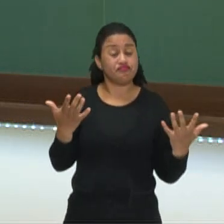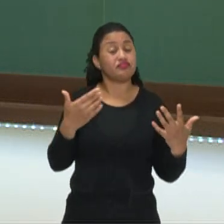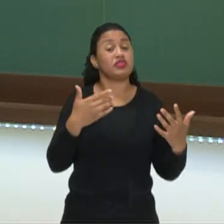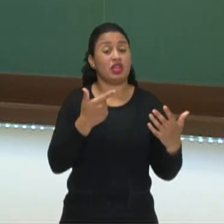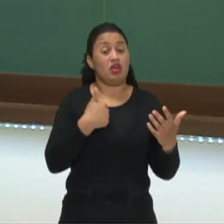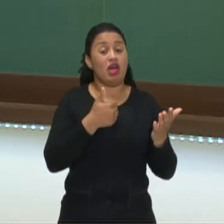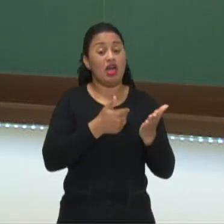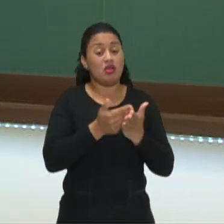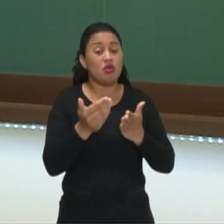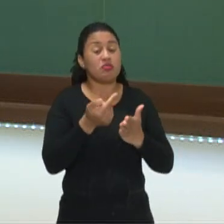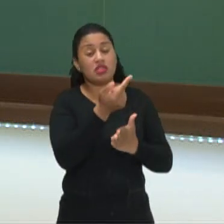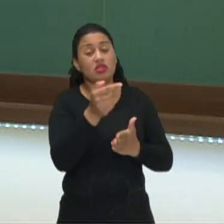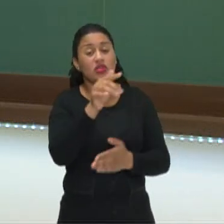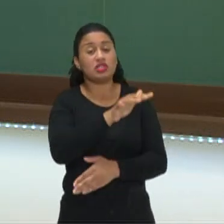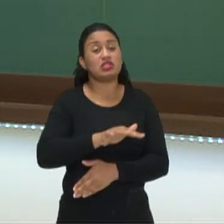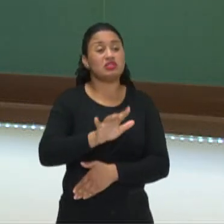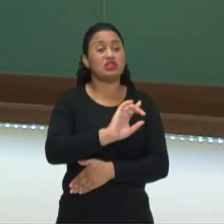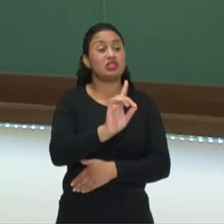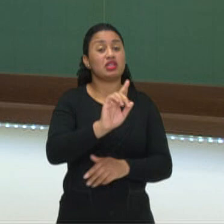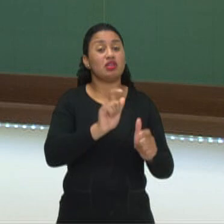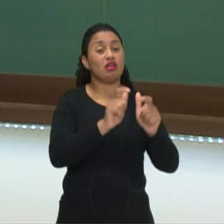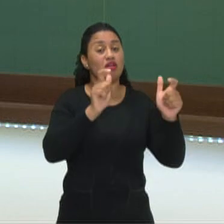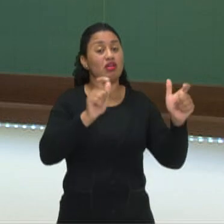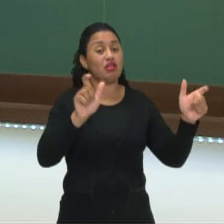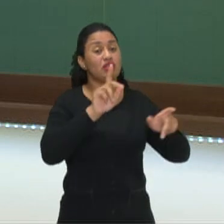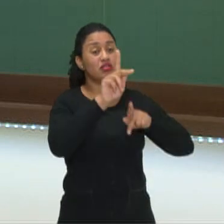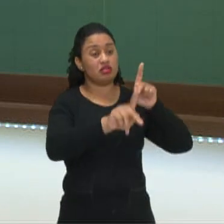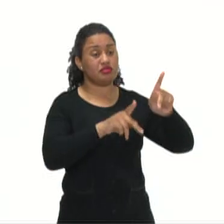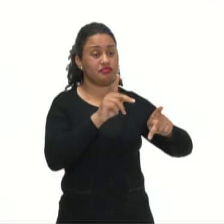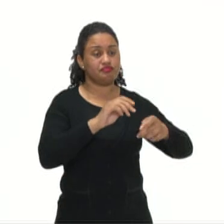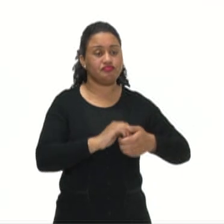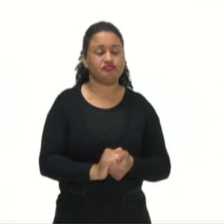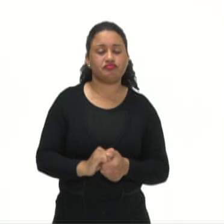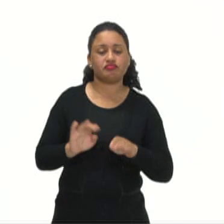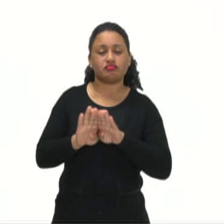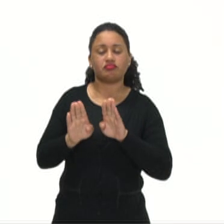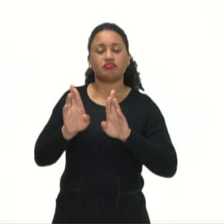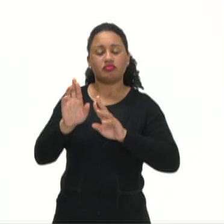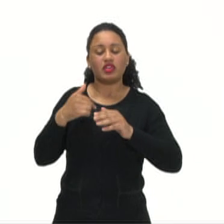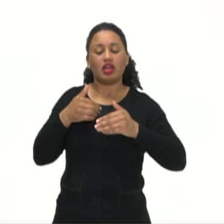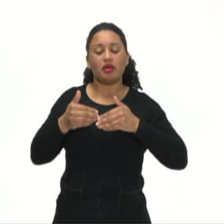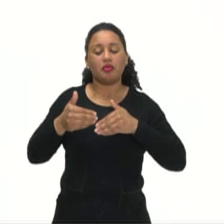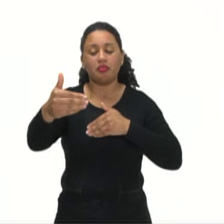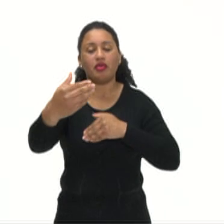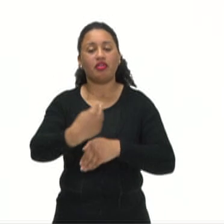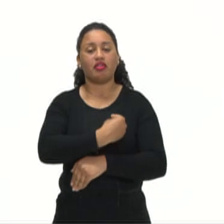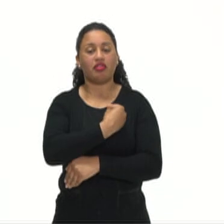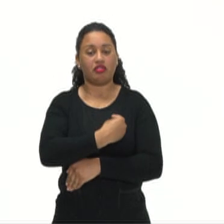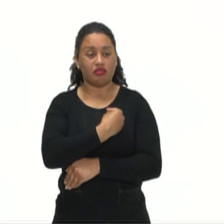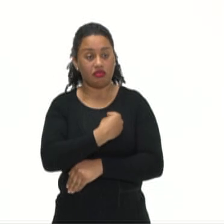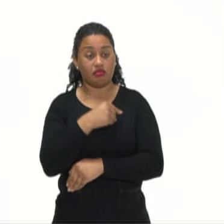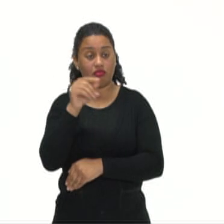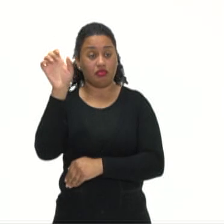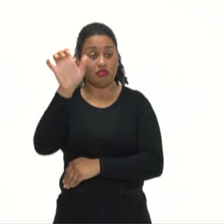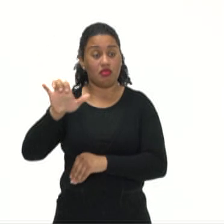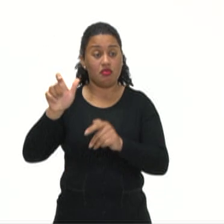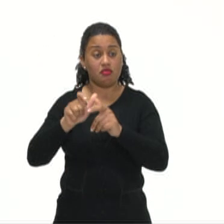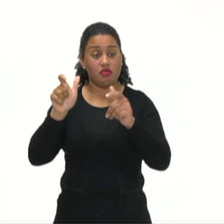já entra em outras questões que não o crescimento populacional. E a expectativa de vida na Europa, ela vem crescendo,